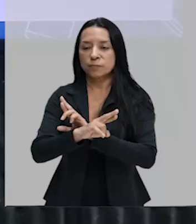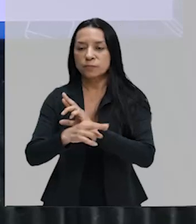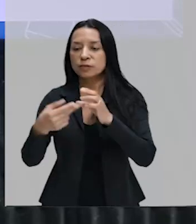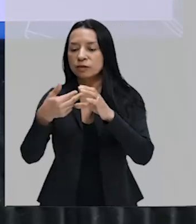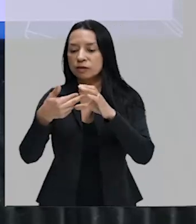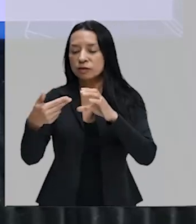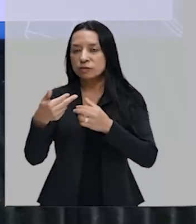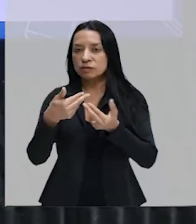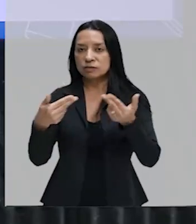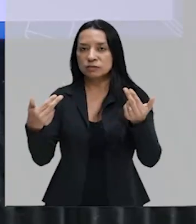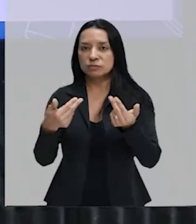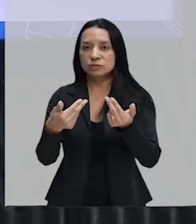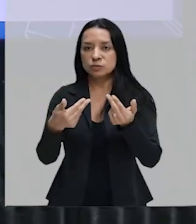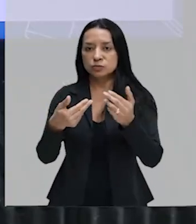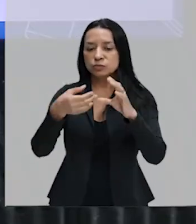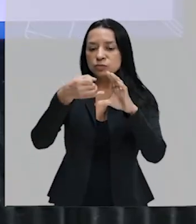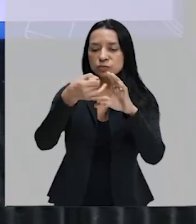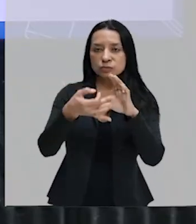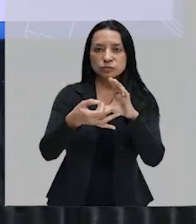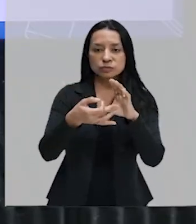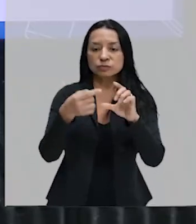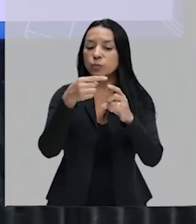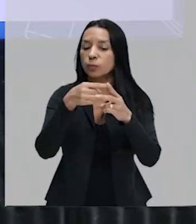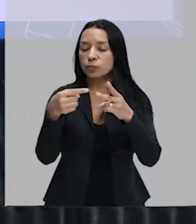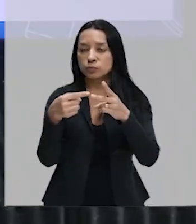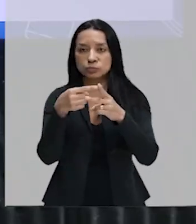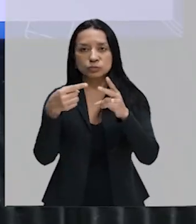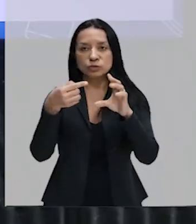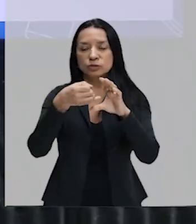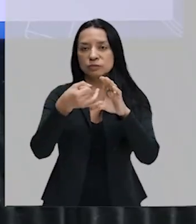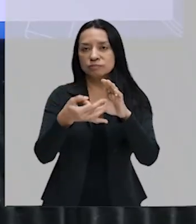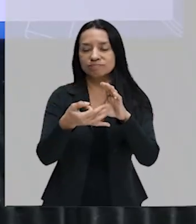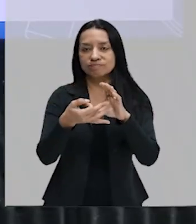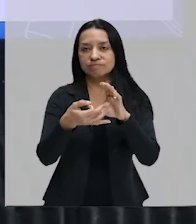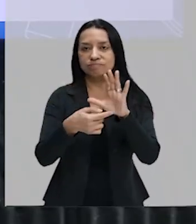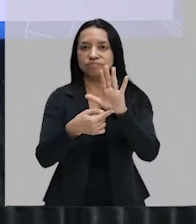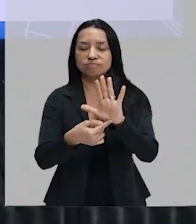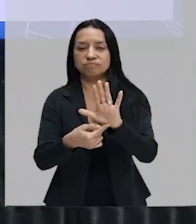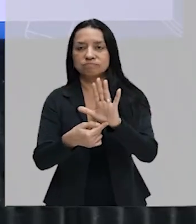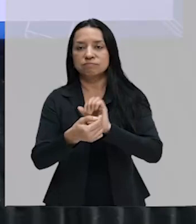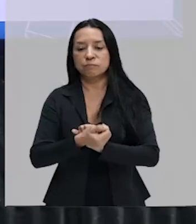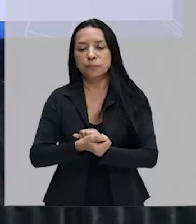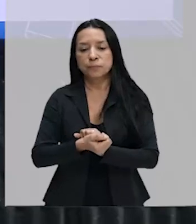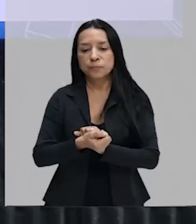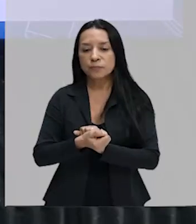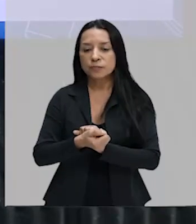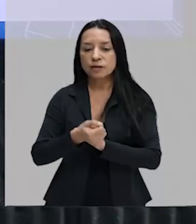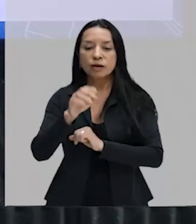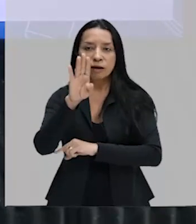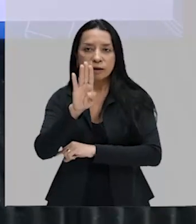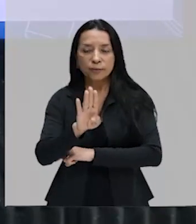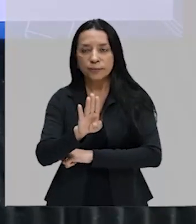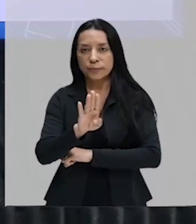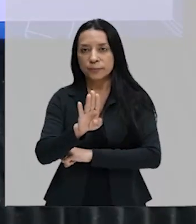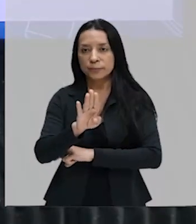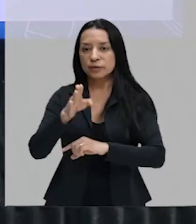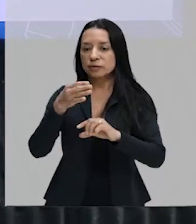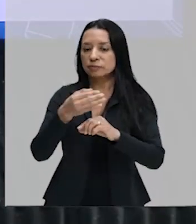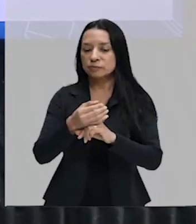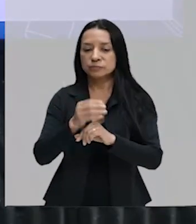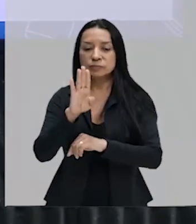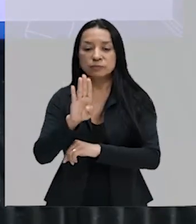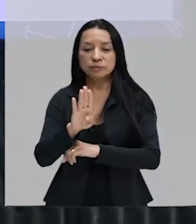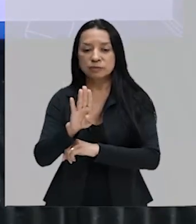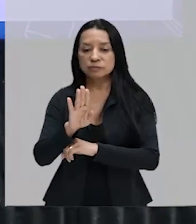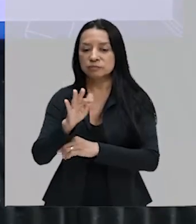elementos e conjuntos, ou entre dois conjuntos dados, tá bom? Então, afirmativa B, sentença B, né?